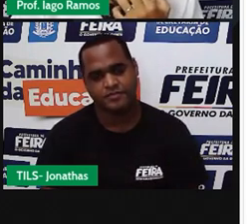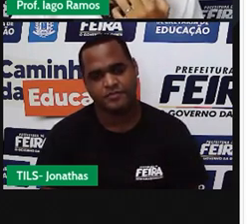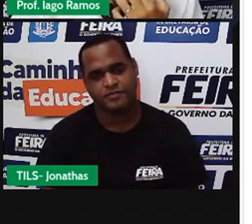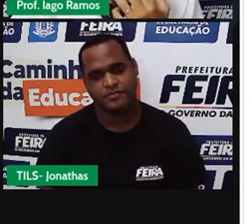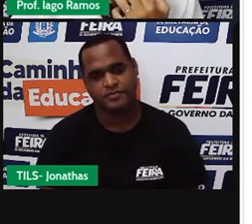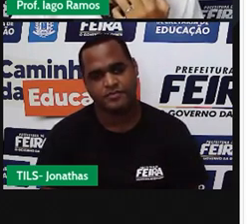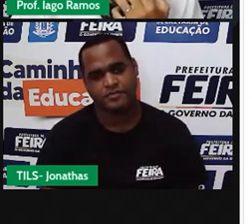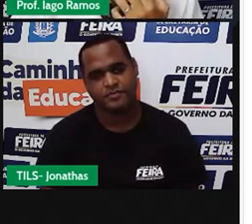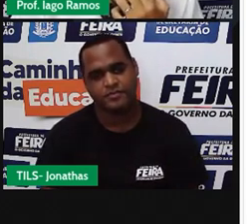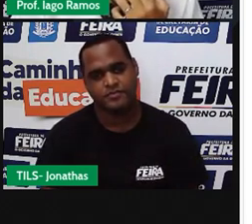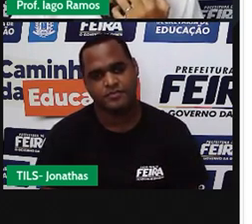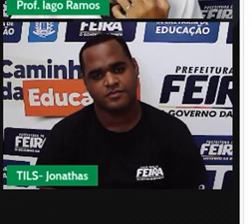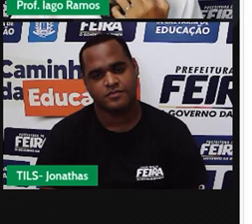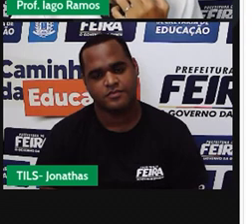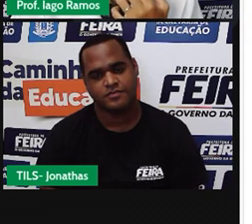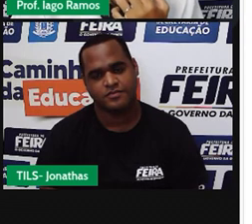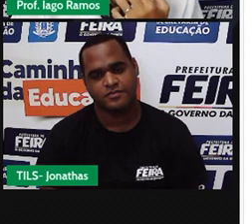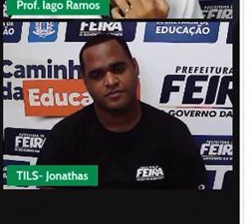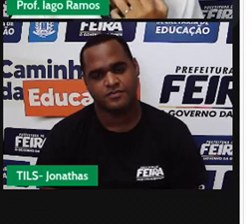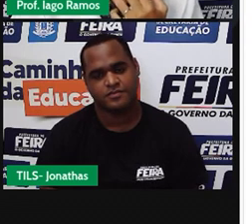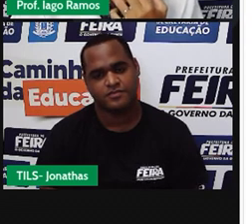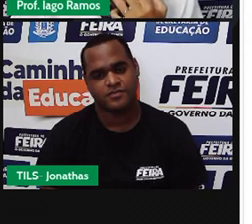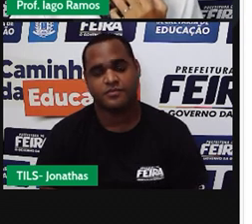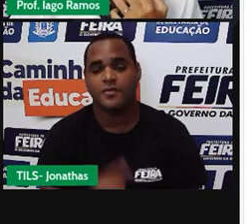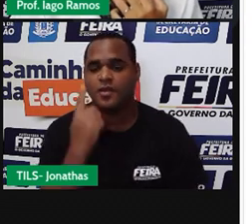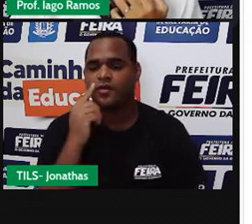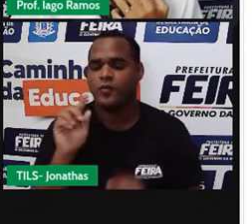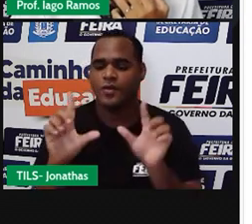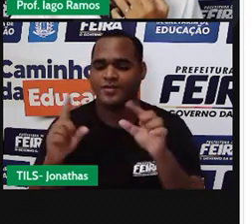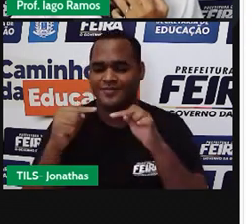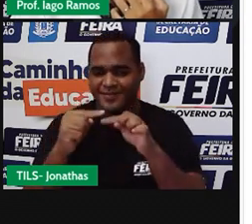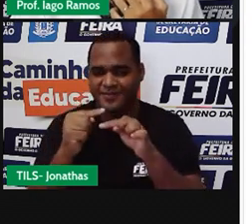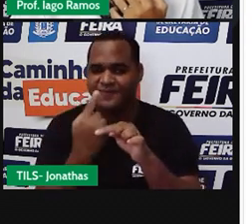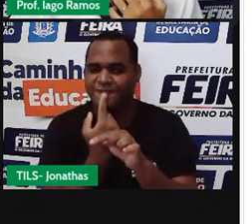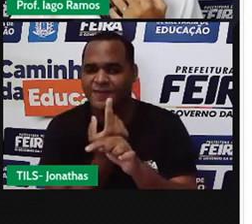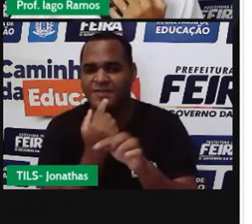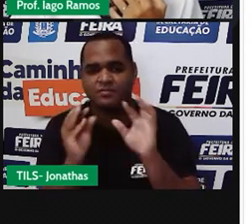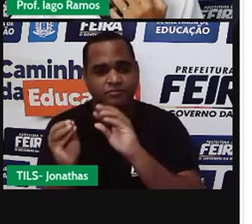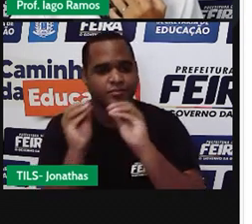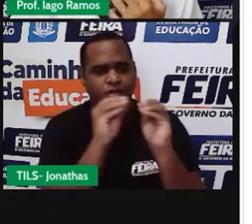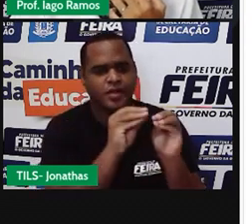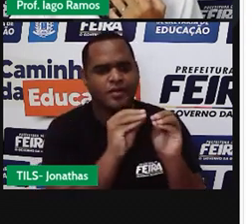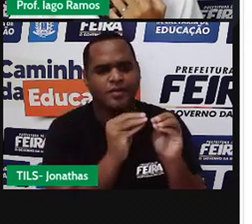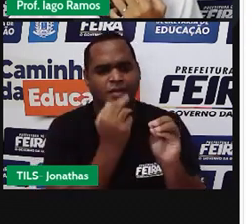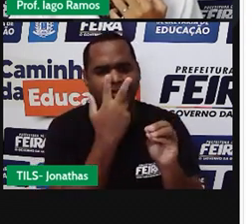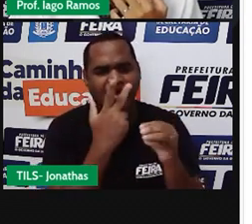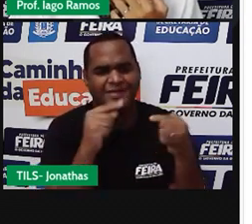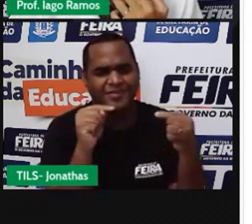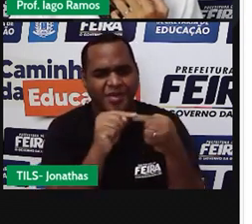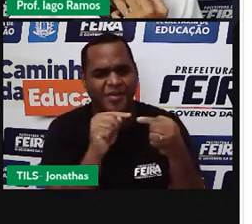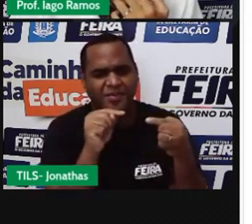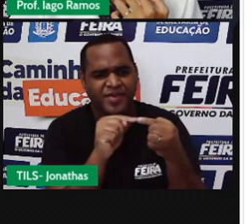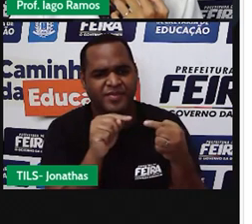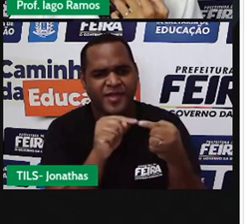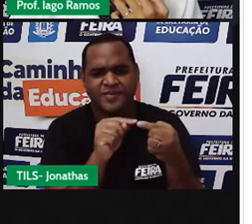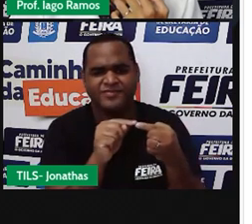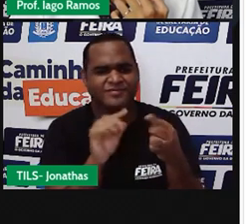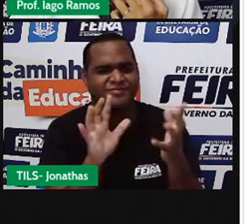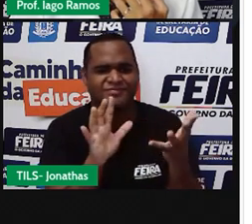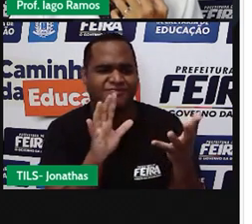o seu montar esse quadradinho aqui e não vai dar ó